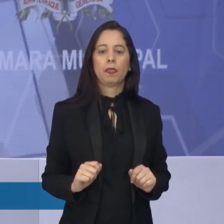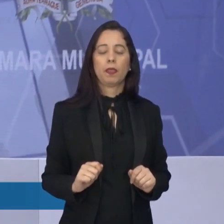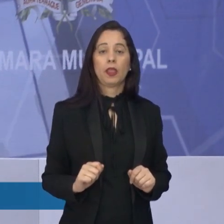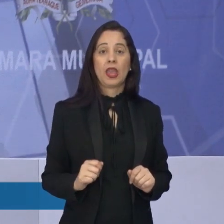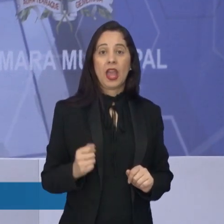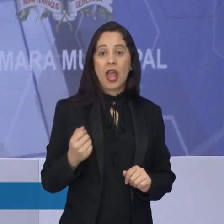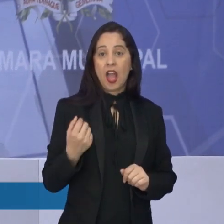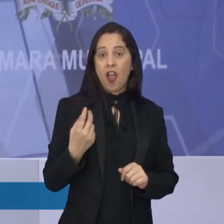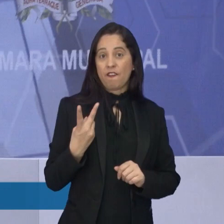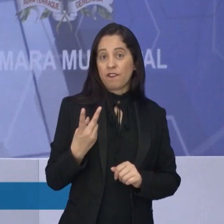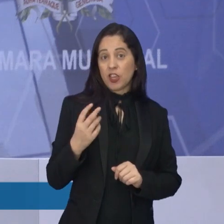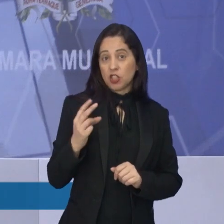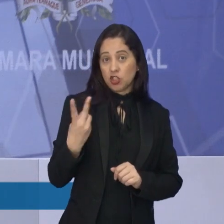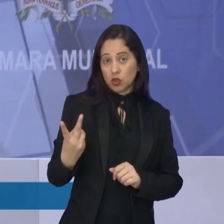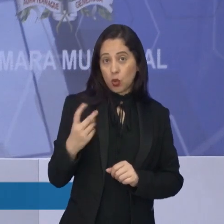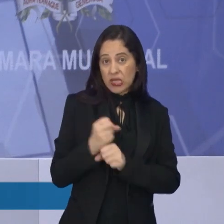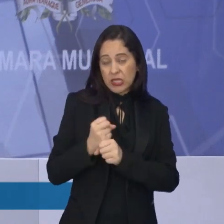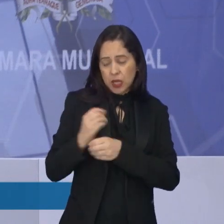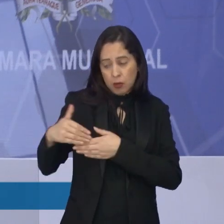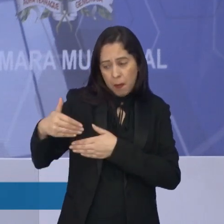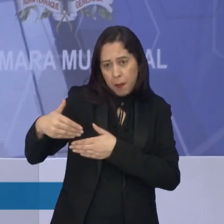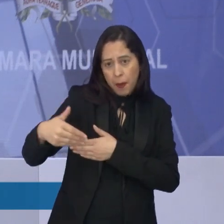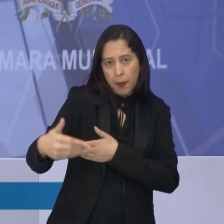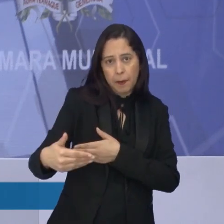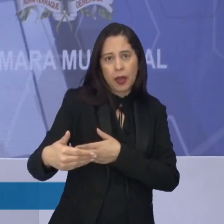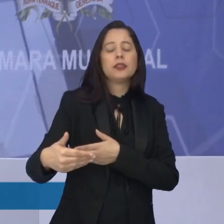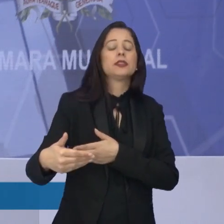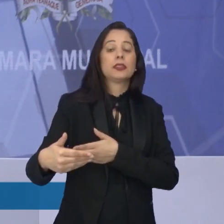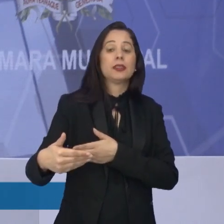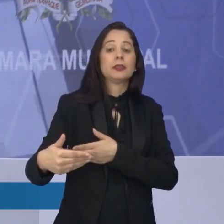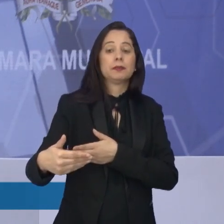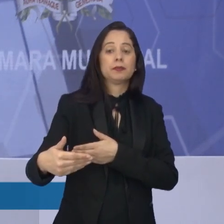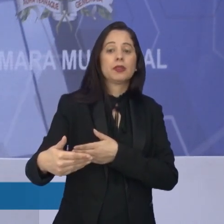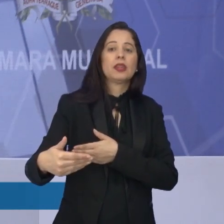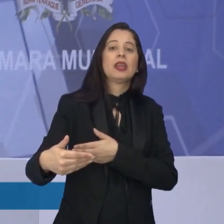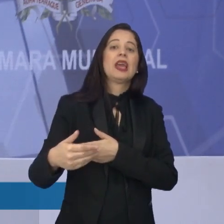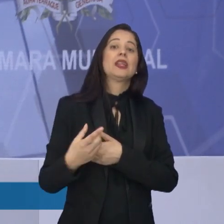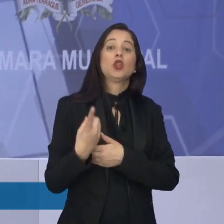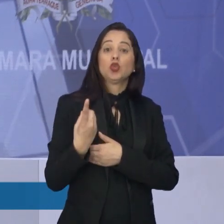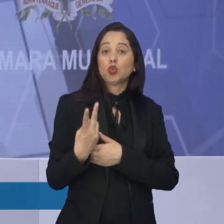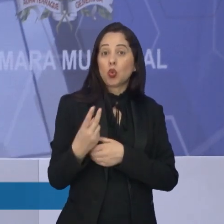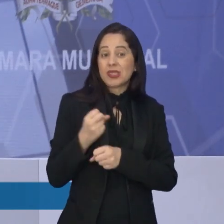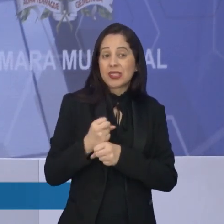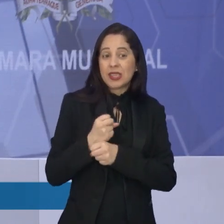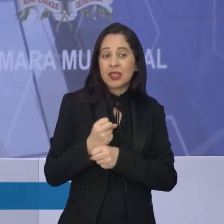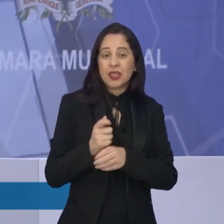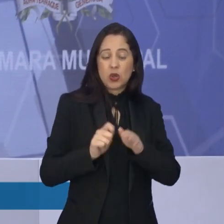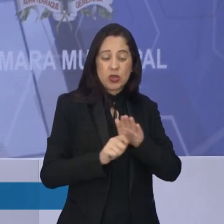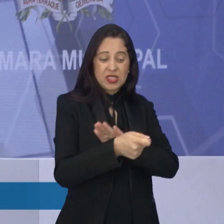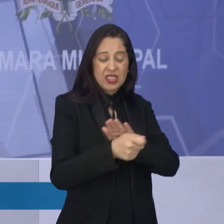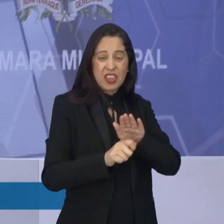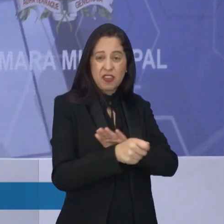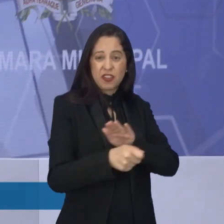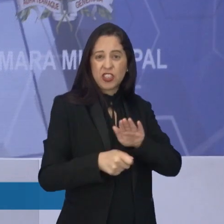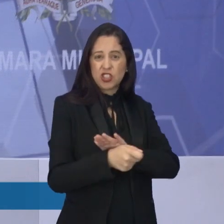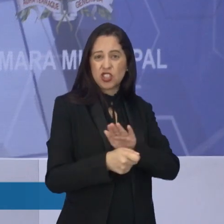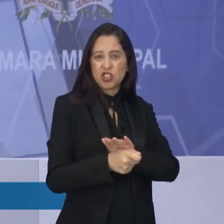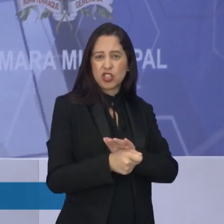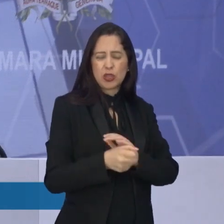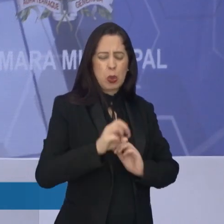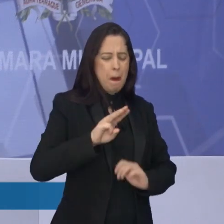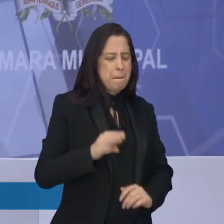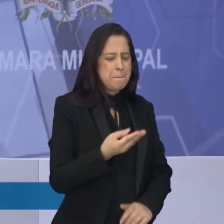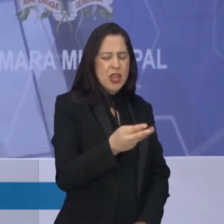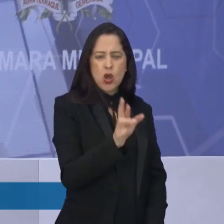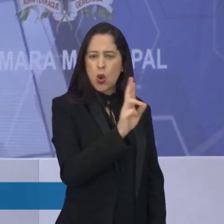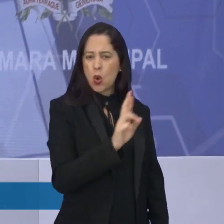anos depois. Nos últimos 12 anos, foram investidos no ITA centenas de milhões de reais. Eu vou